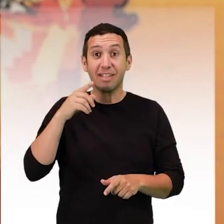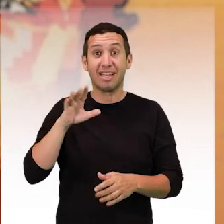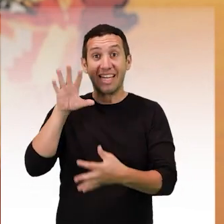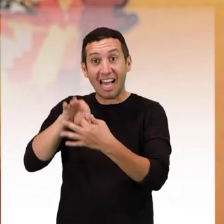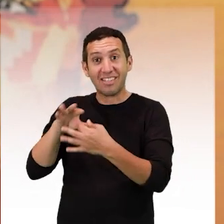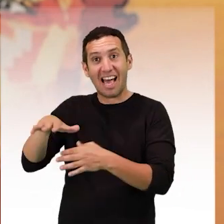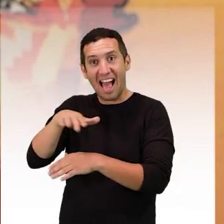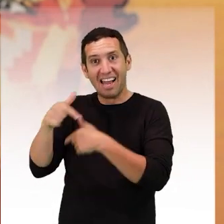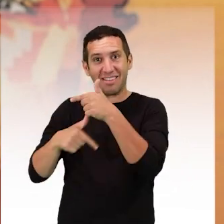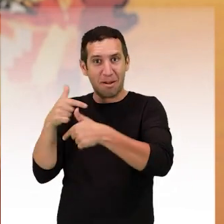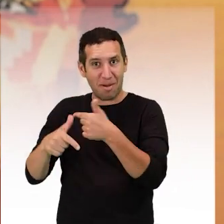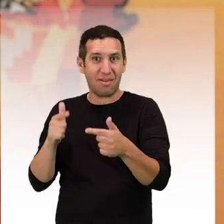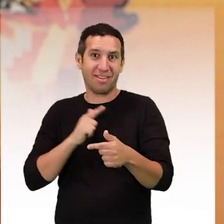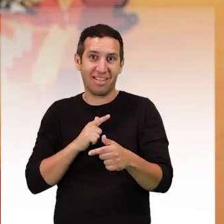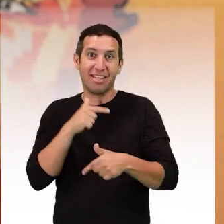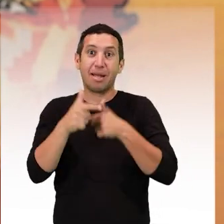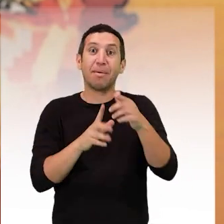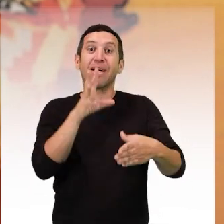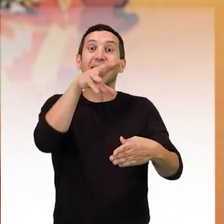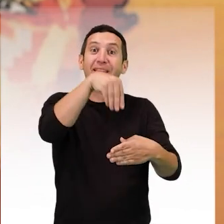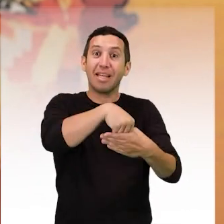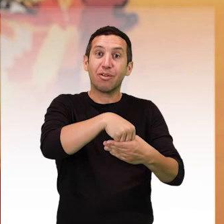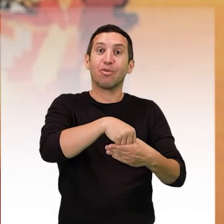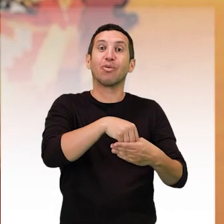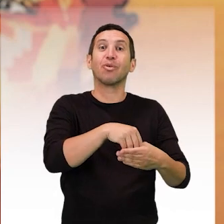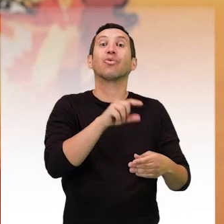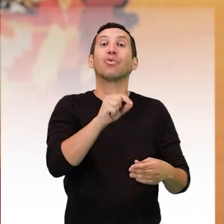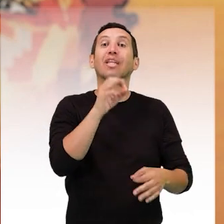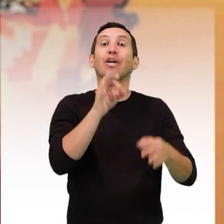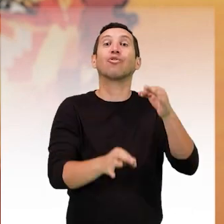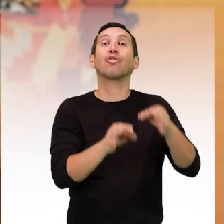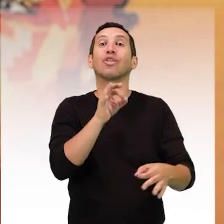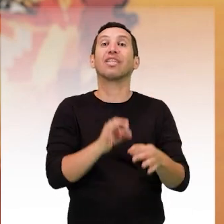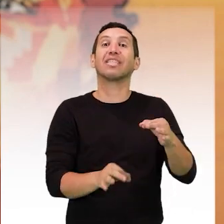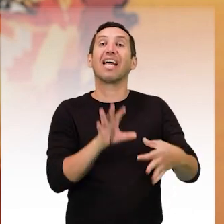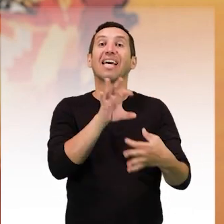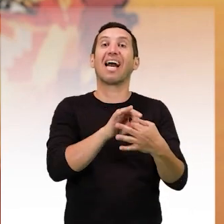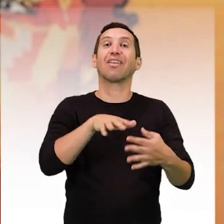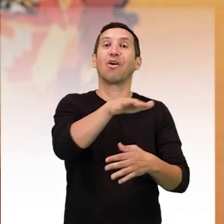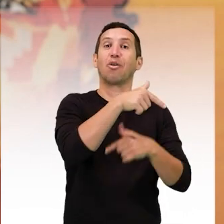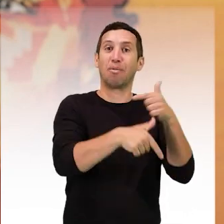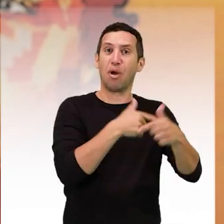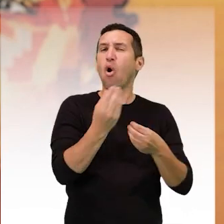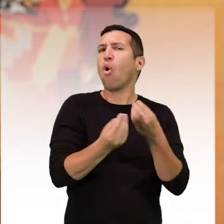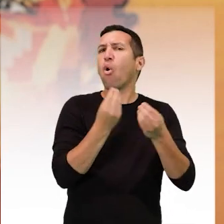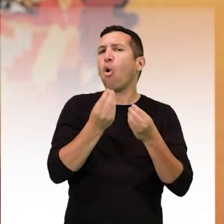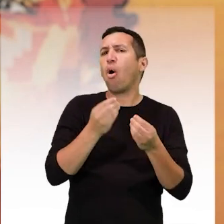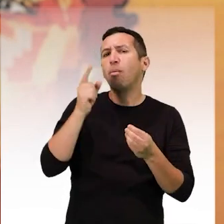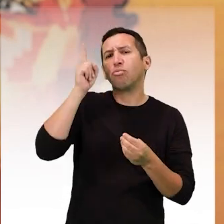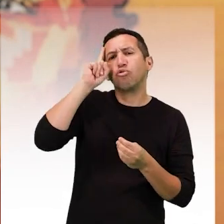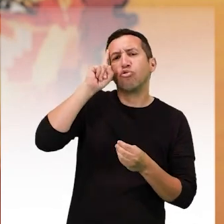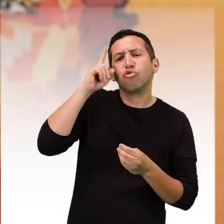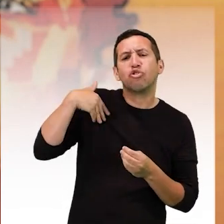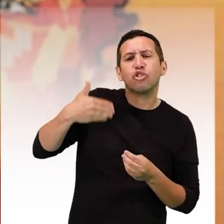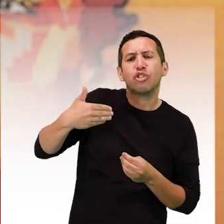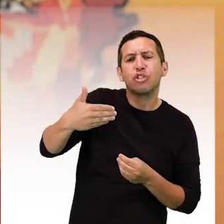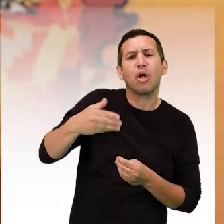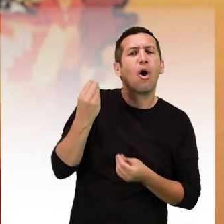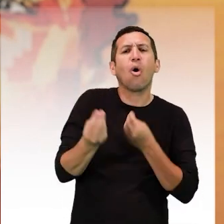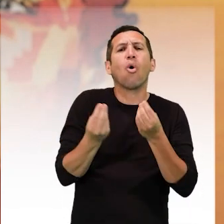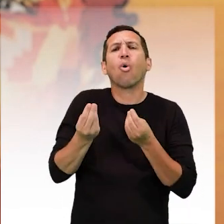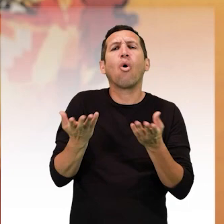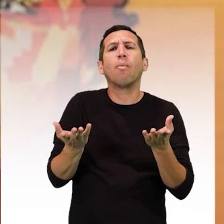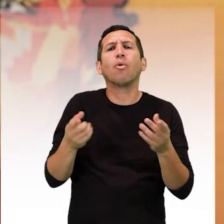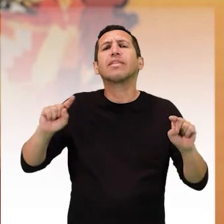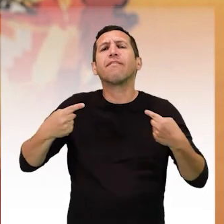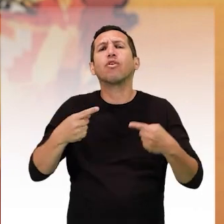estão os advogados trabalhistas, que atuam perante a Justiça do Trabalho. Como é o dia a dia desses profissionais e quais os